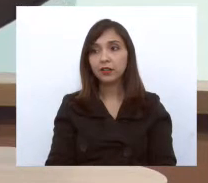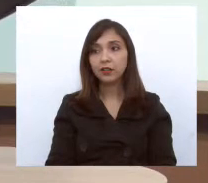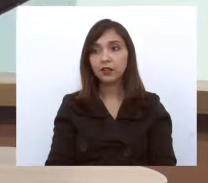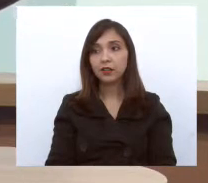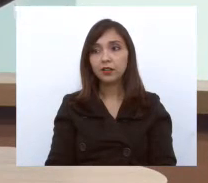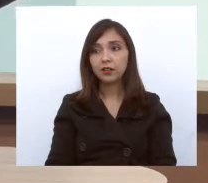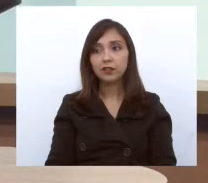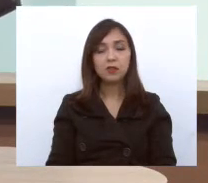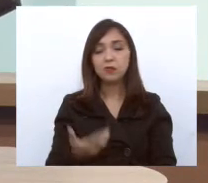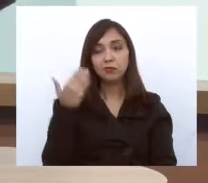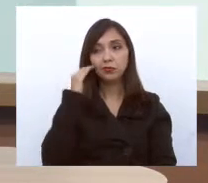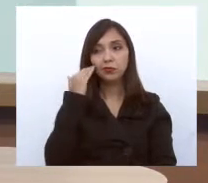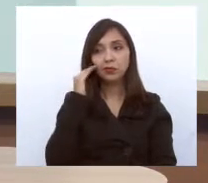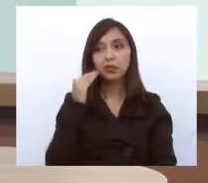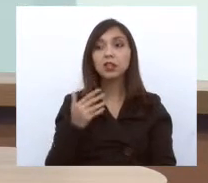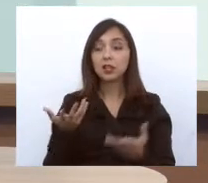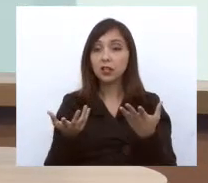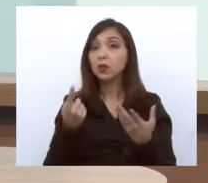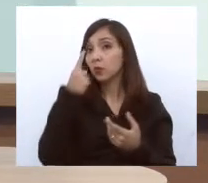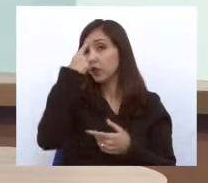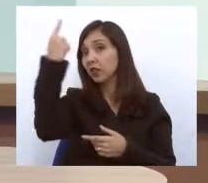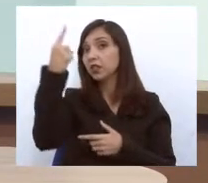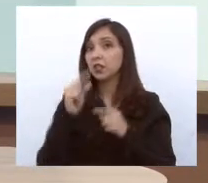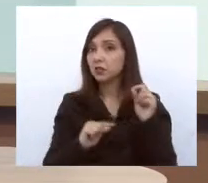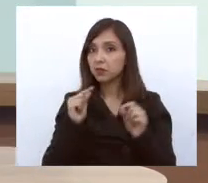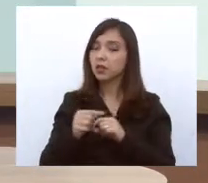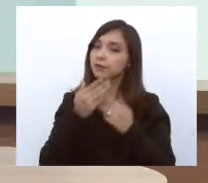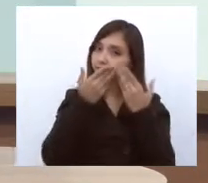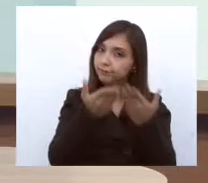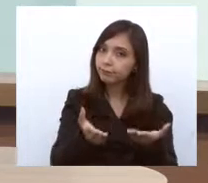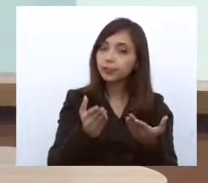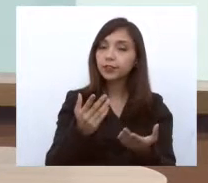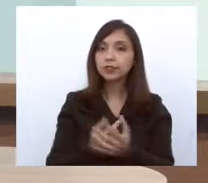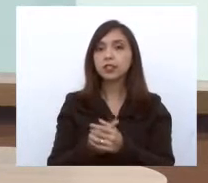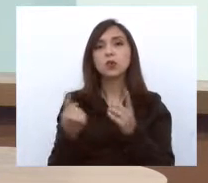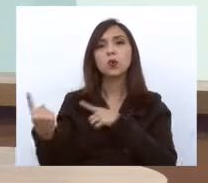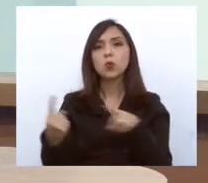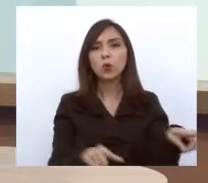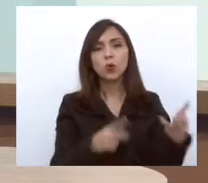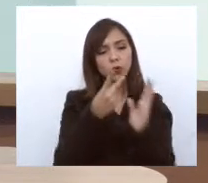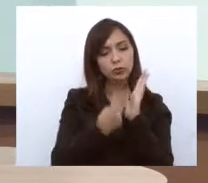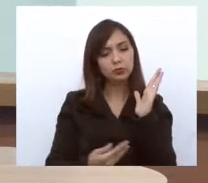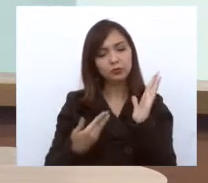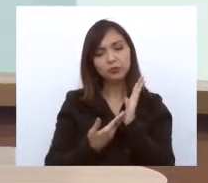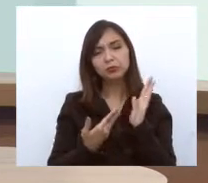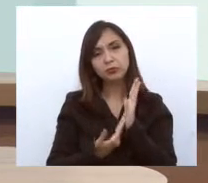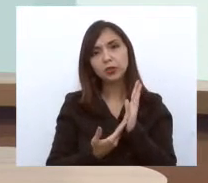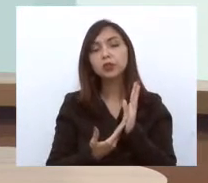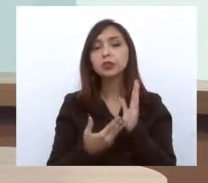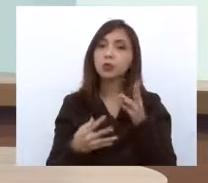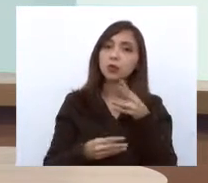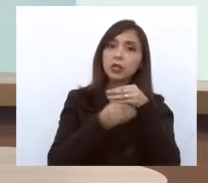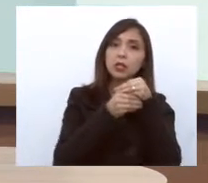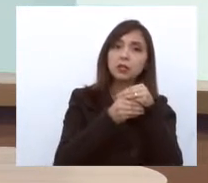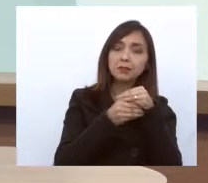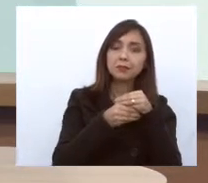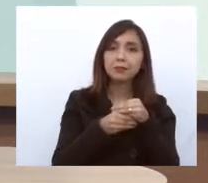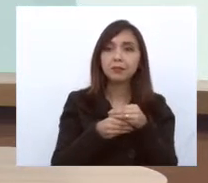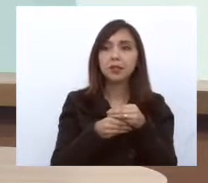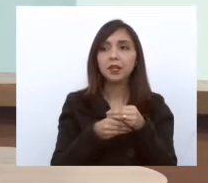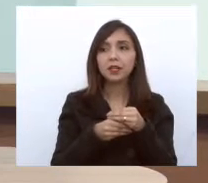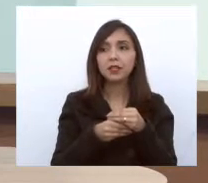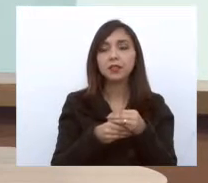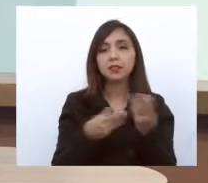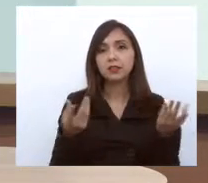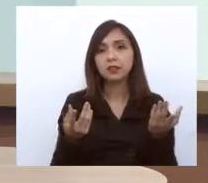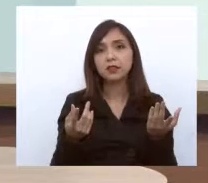não cabe na minha cabeça a ideia de que o senhor é contra um projeto ou uma emenda que